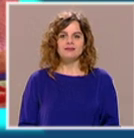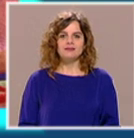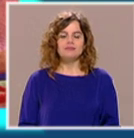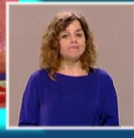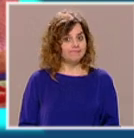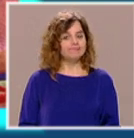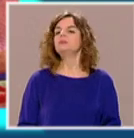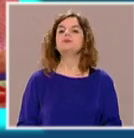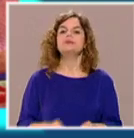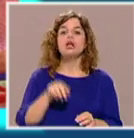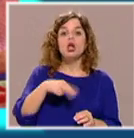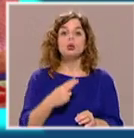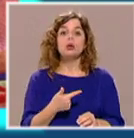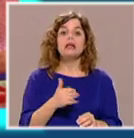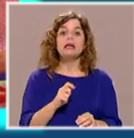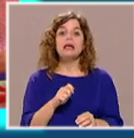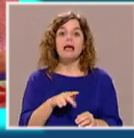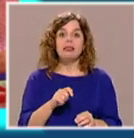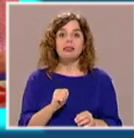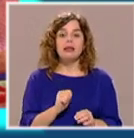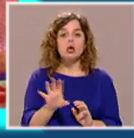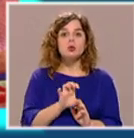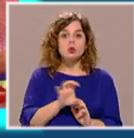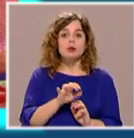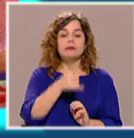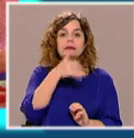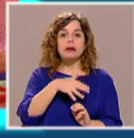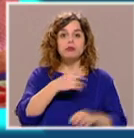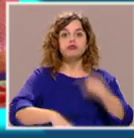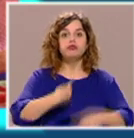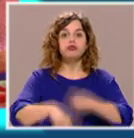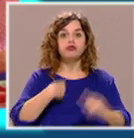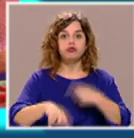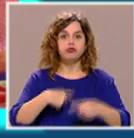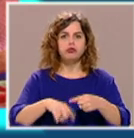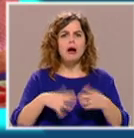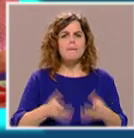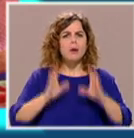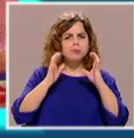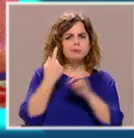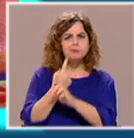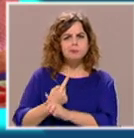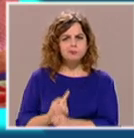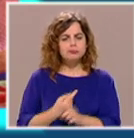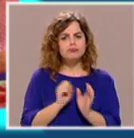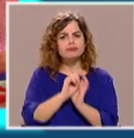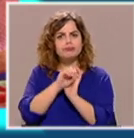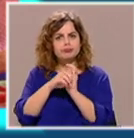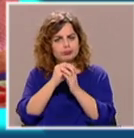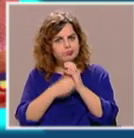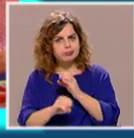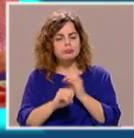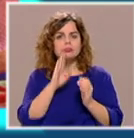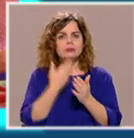A maioria dos nutrientes absorvidos vai para a corrente sanguínea, mas as gorduras seguem para o vaso quilífero e formam